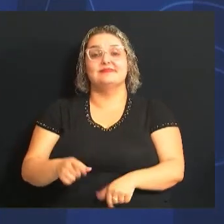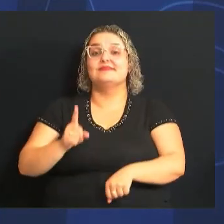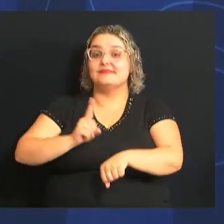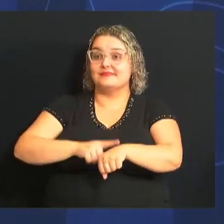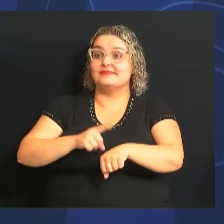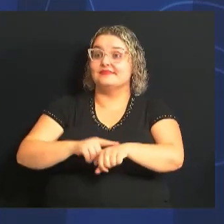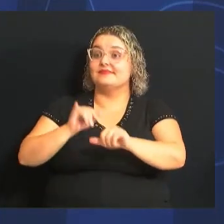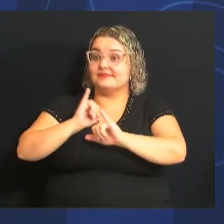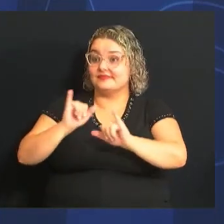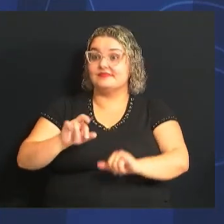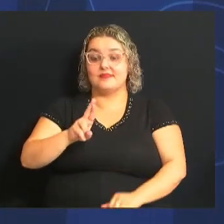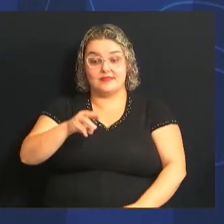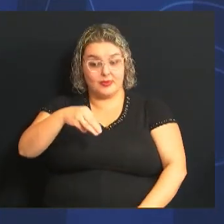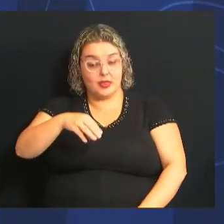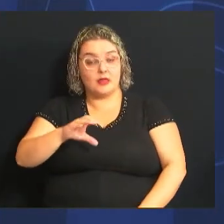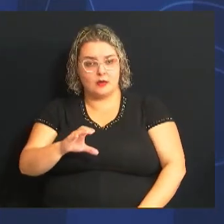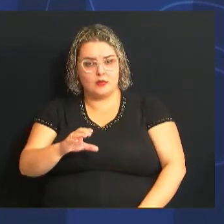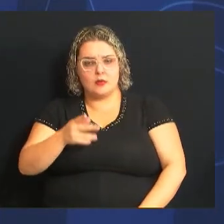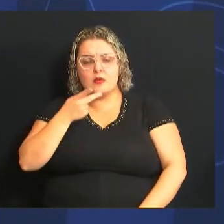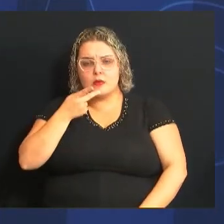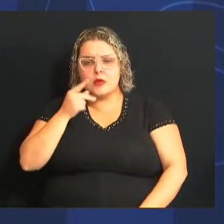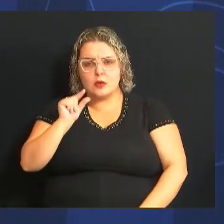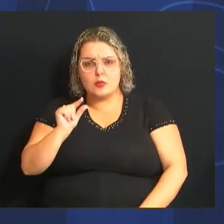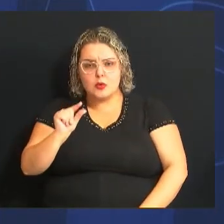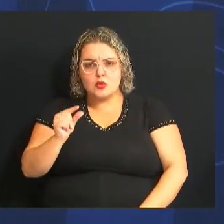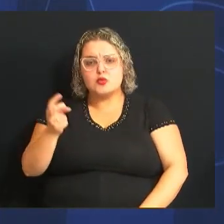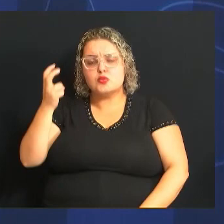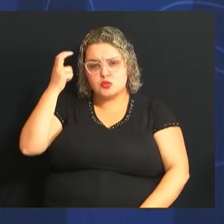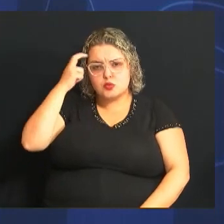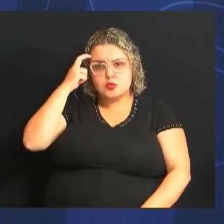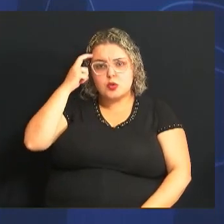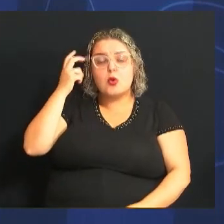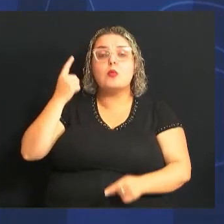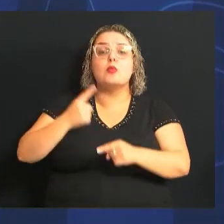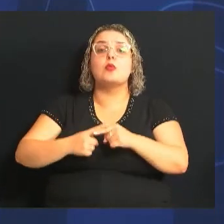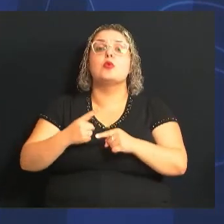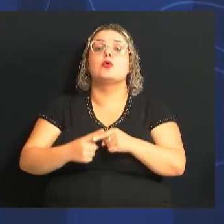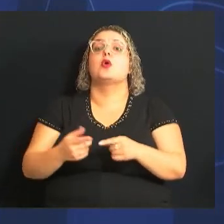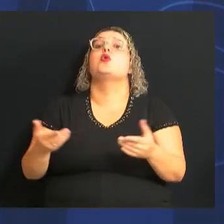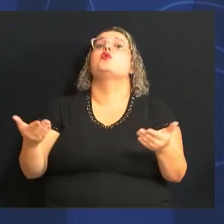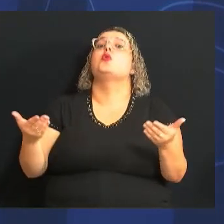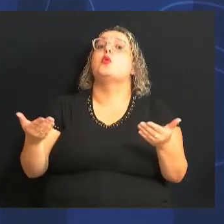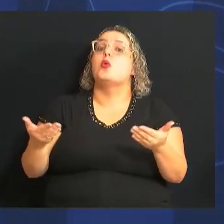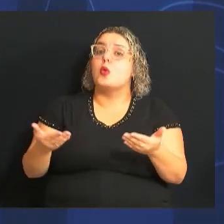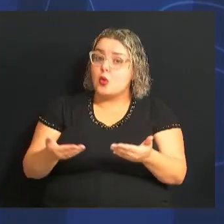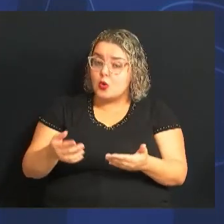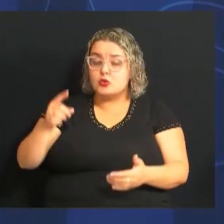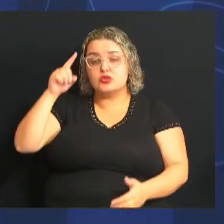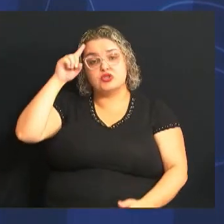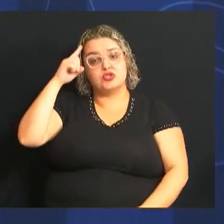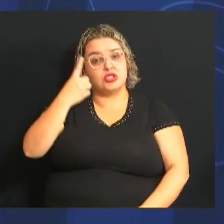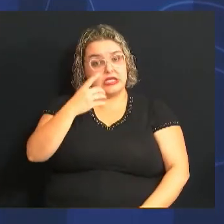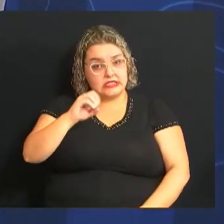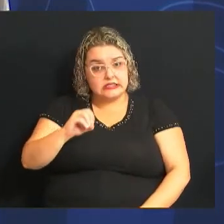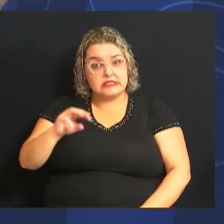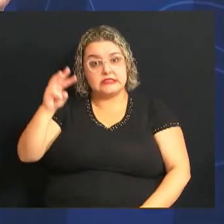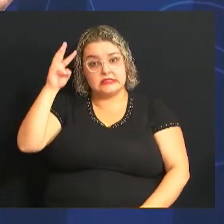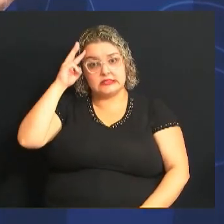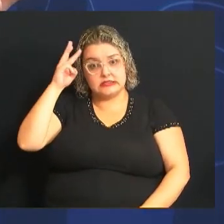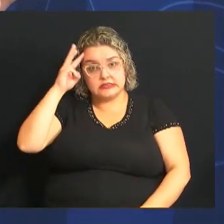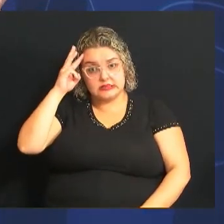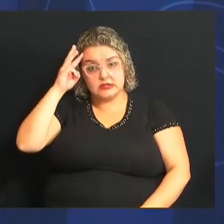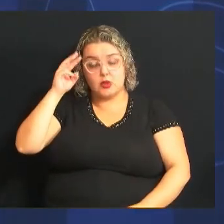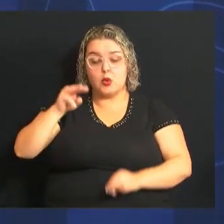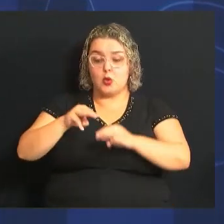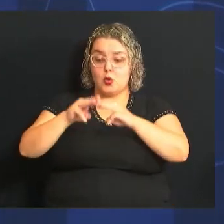da metrópole de Campinas. Vamos falar um pouquinho sobre cultura, porque a partir de hoje, dia 10, terça-feira, o Museu